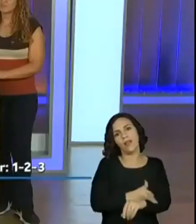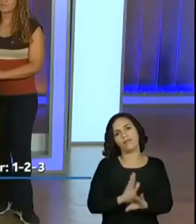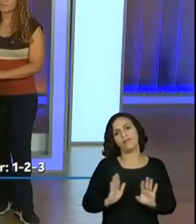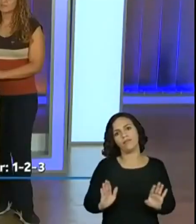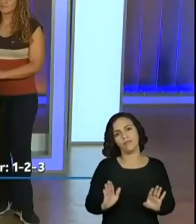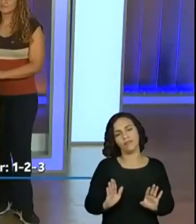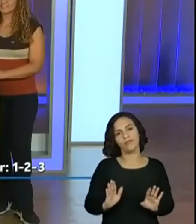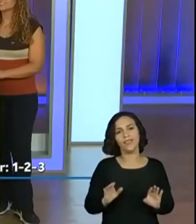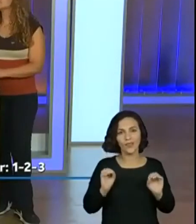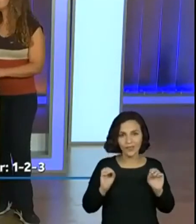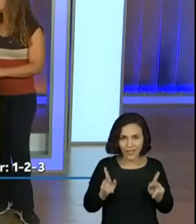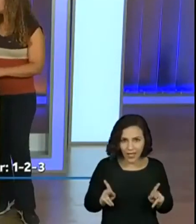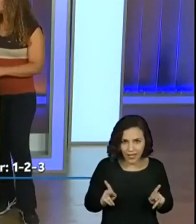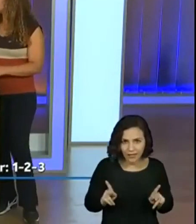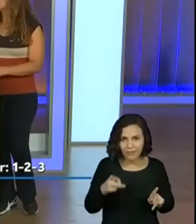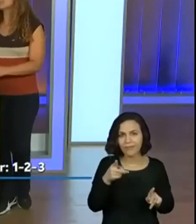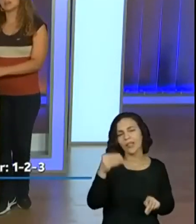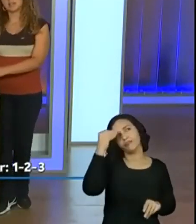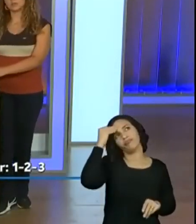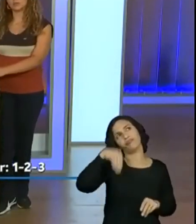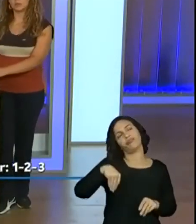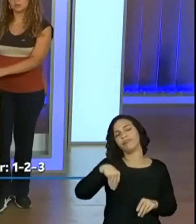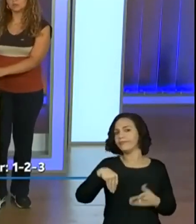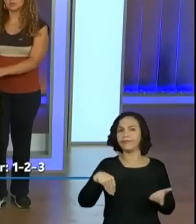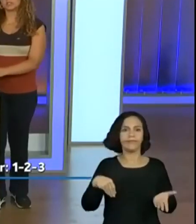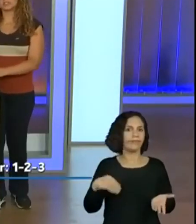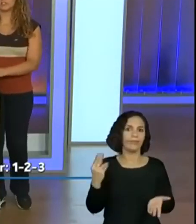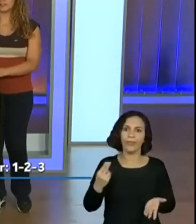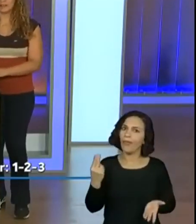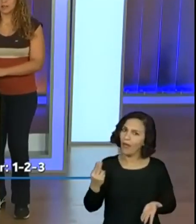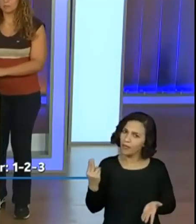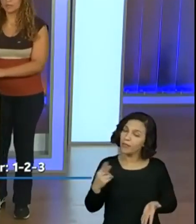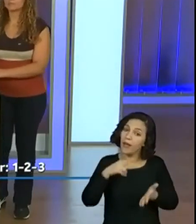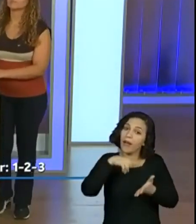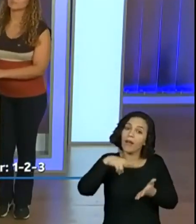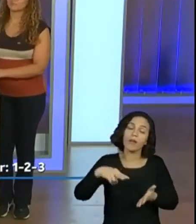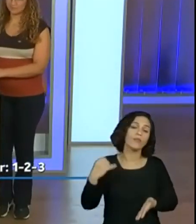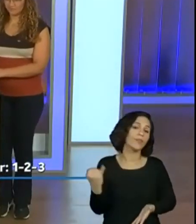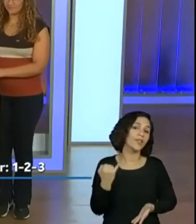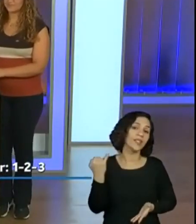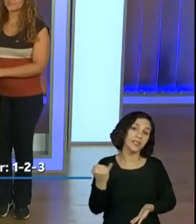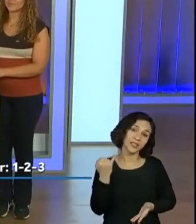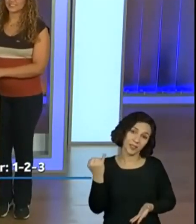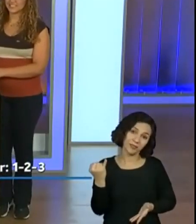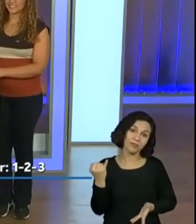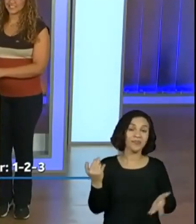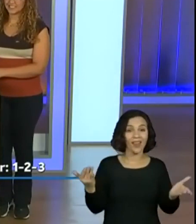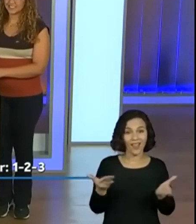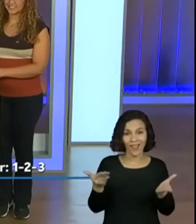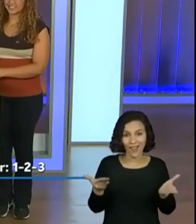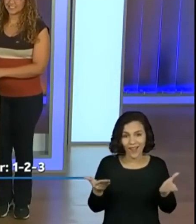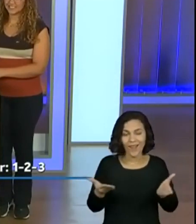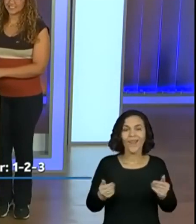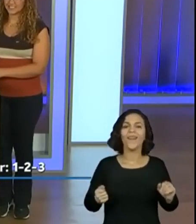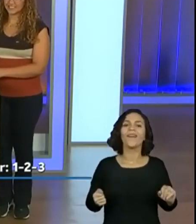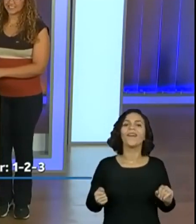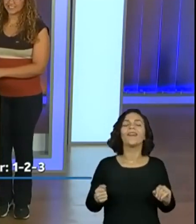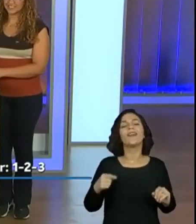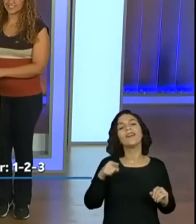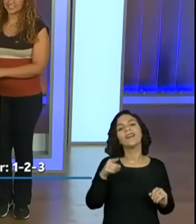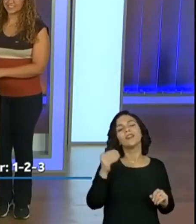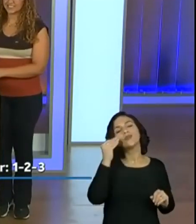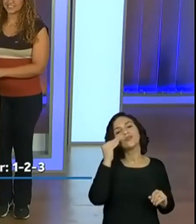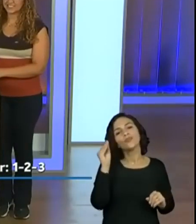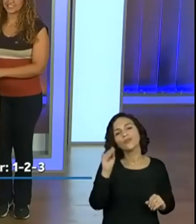continuem treinando, não tem jeito, sim, não é? E a leitura é muito importante sempre. A leitura é o tempo todo. Vou mandar aqui um beijinho para o